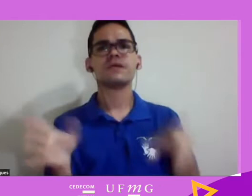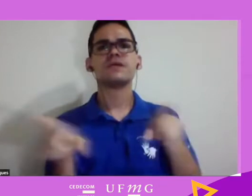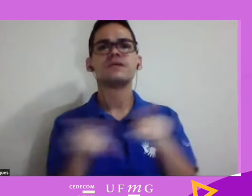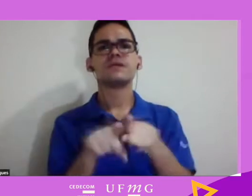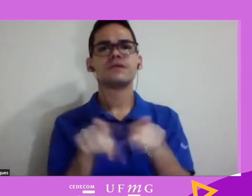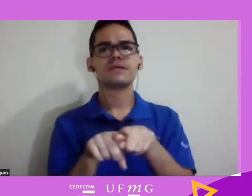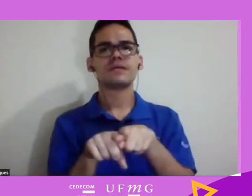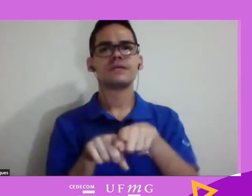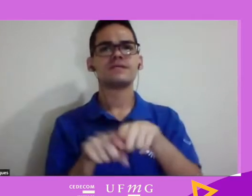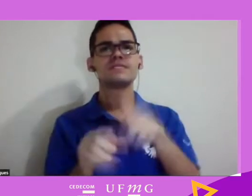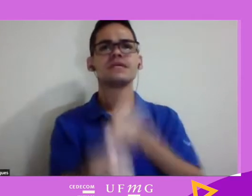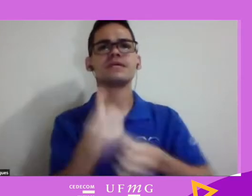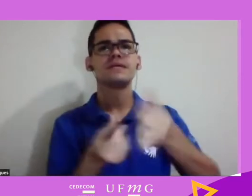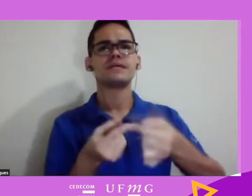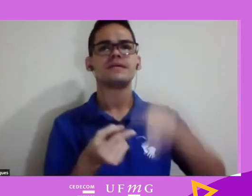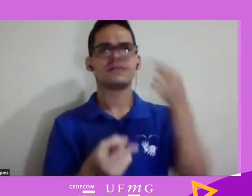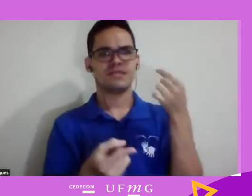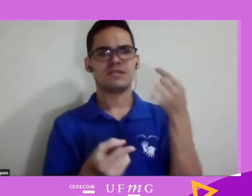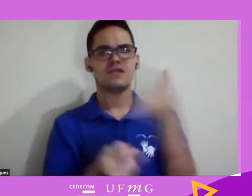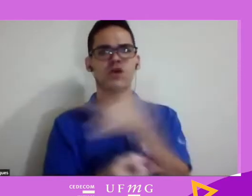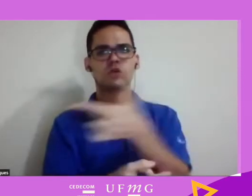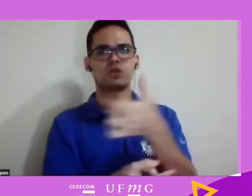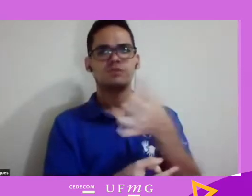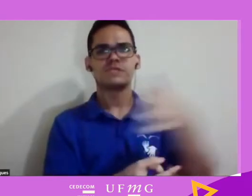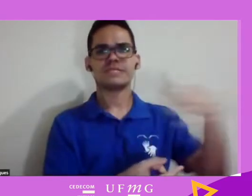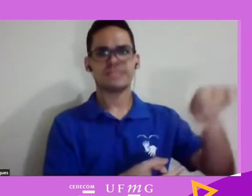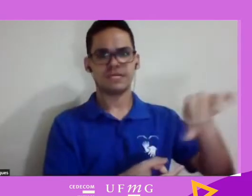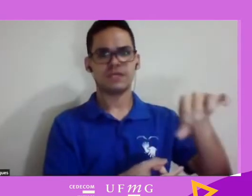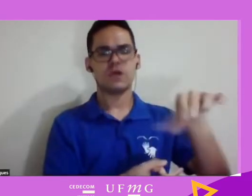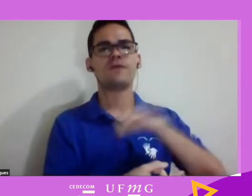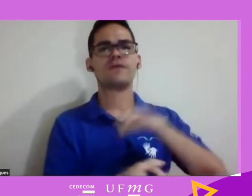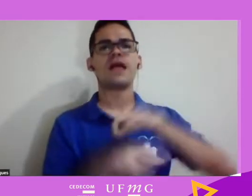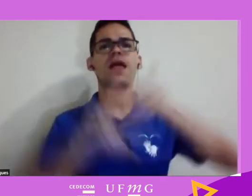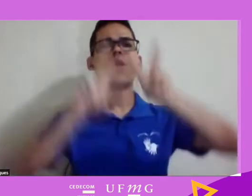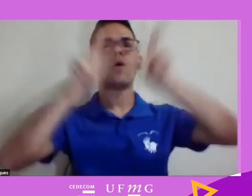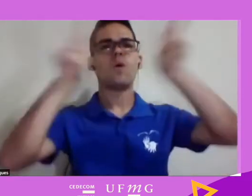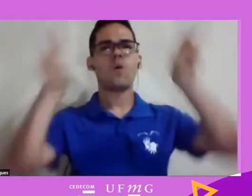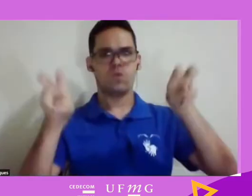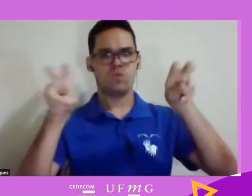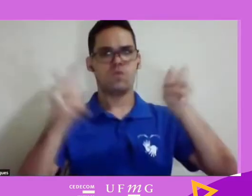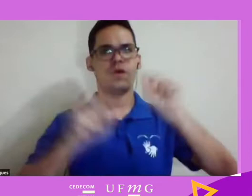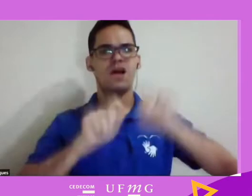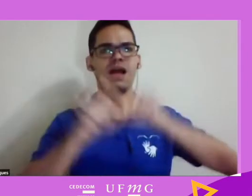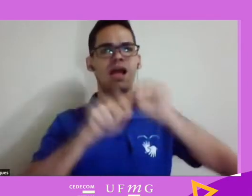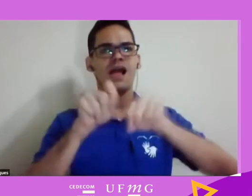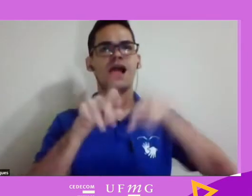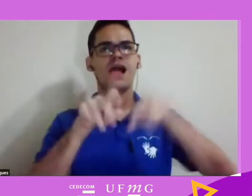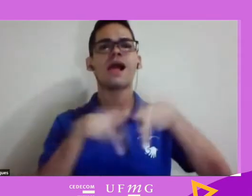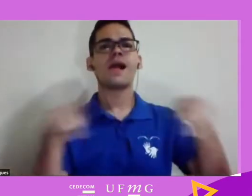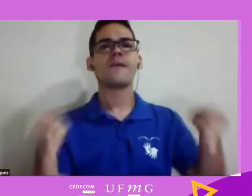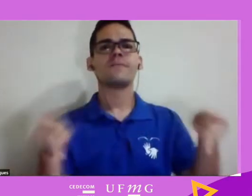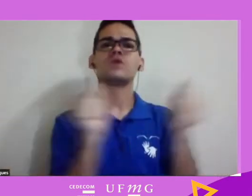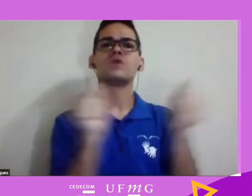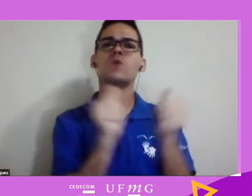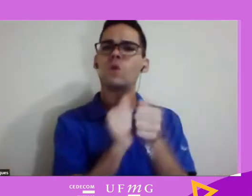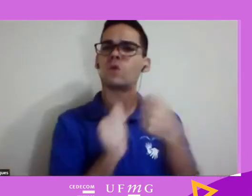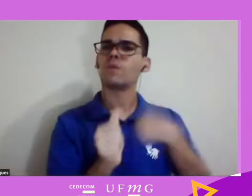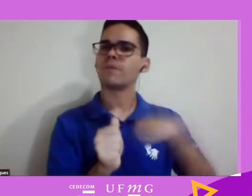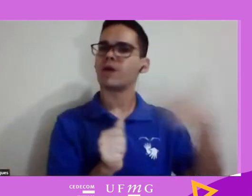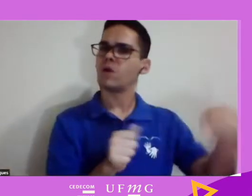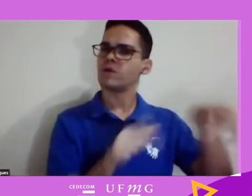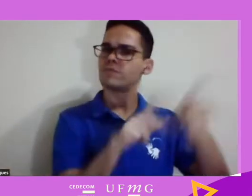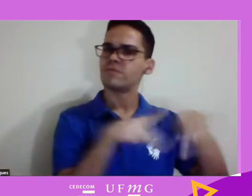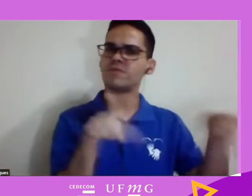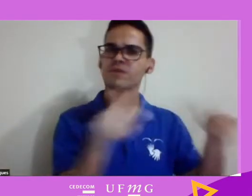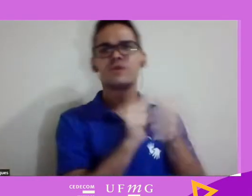semestre de 2019, foi o tema da disciplina que a professora Joana Ziller e eu, que coordenamos o NUCCON, ofertamos no programa